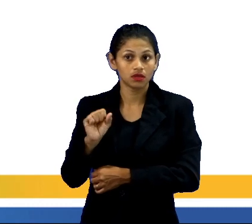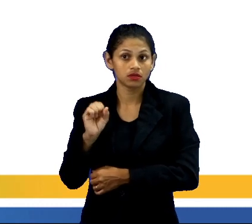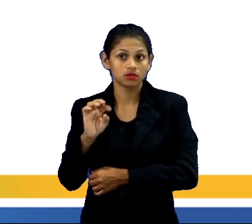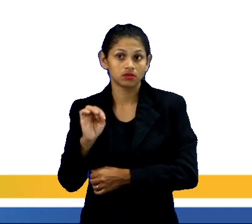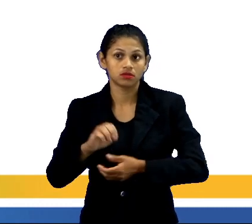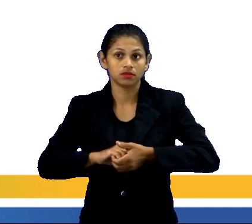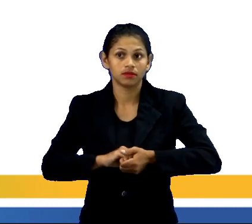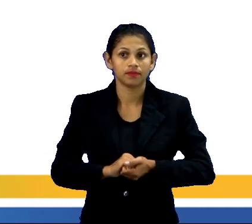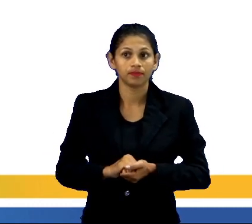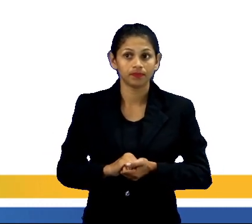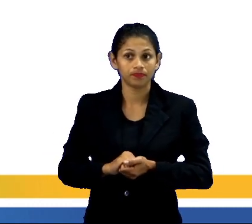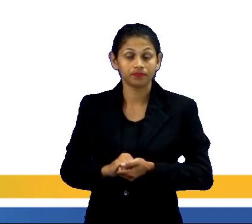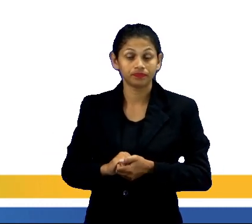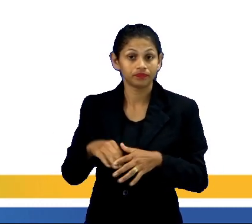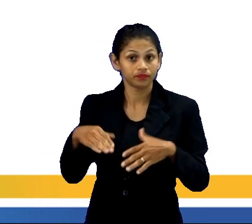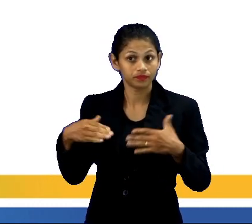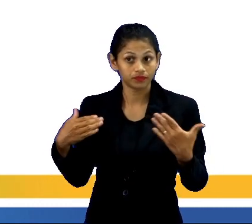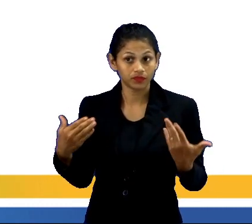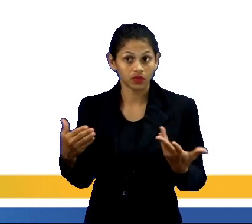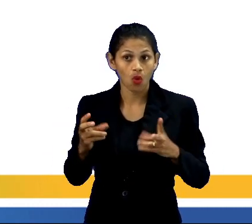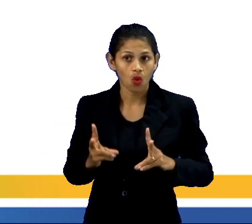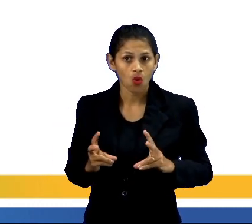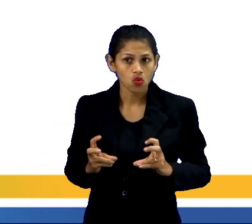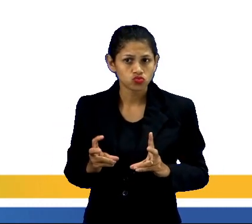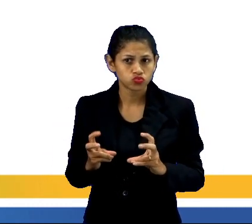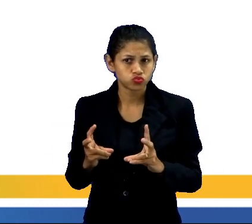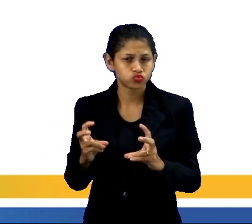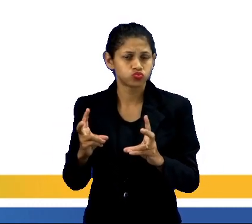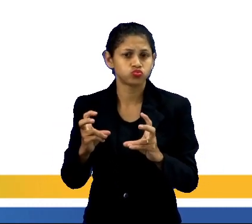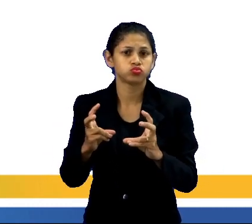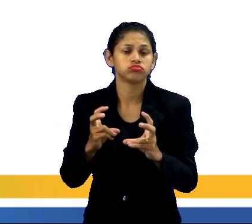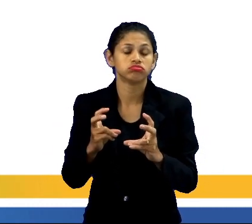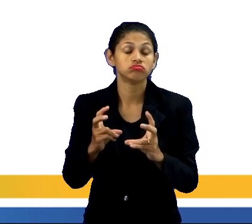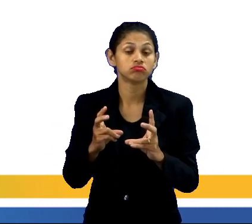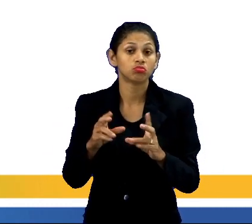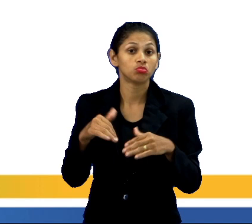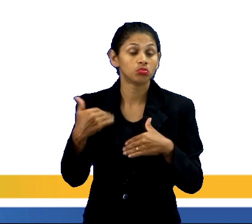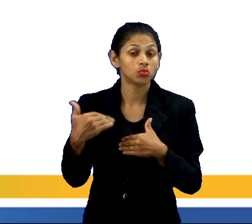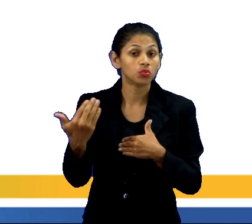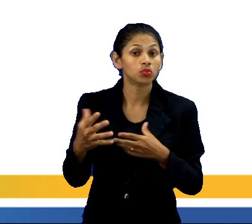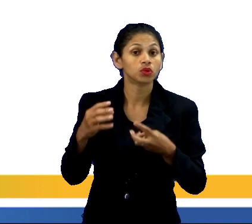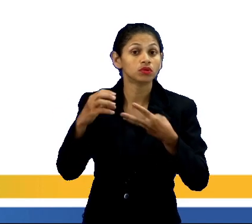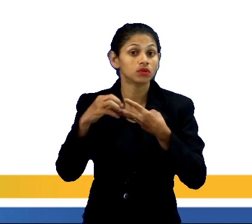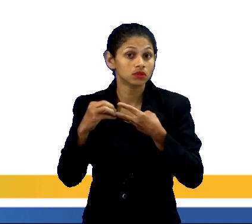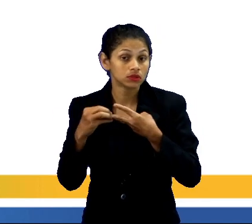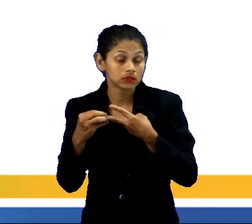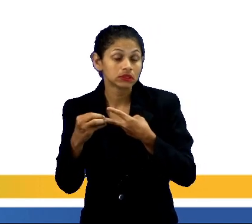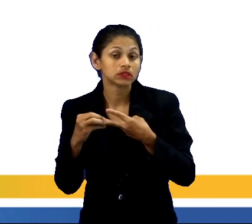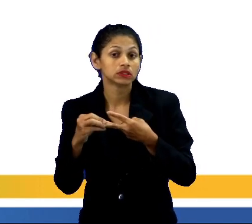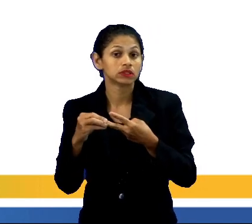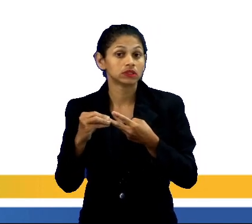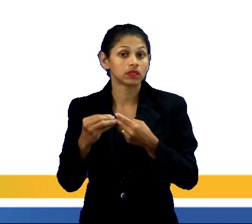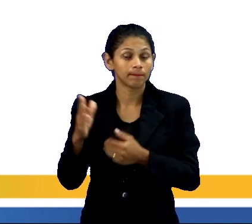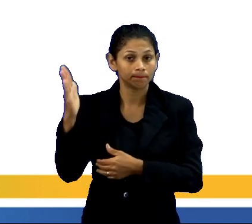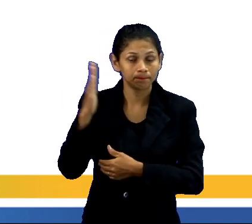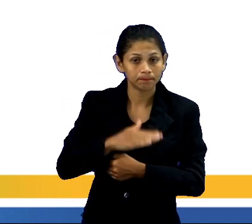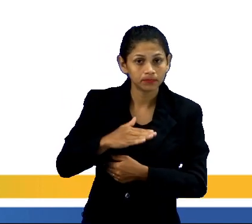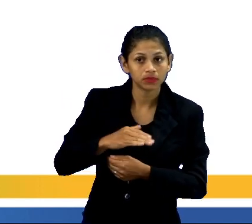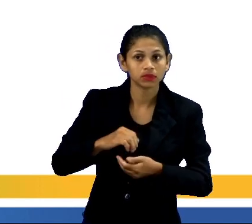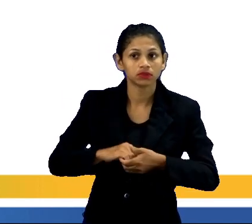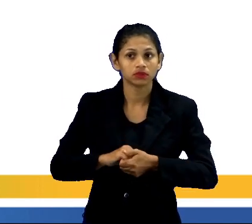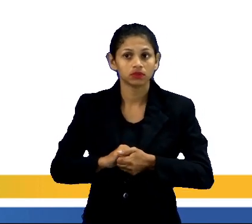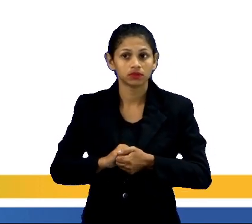do tumor maligno. Então, essa metástase, ela ocorre quando, essas células malignas, elas conseguem o